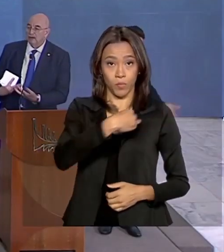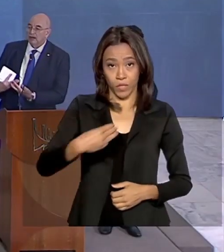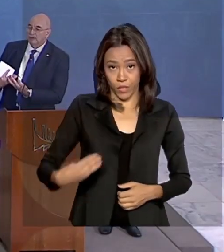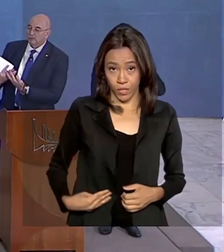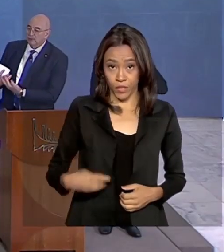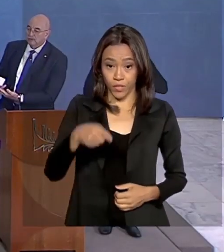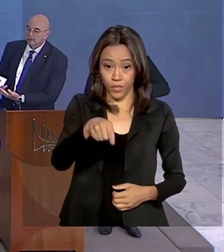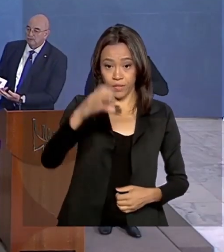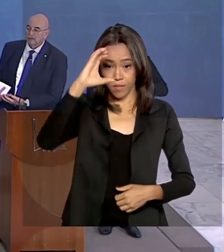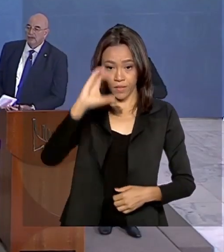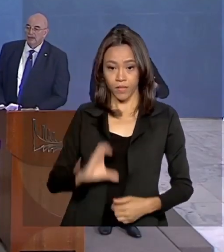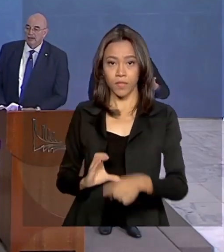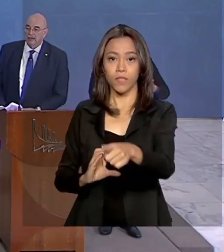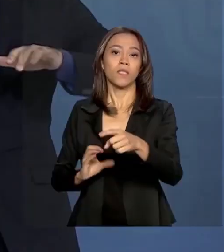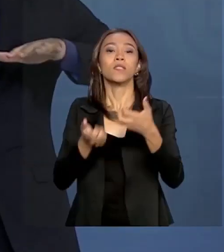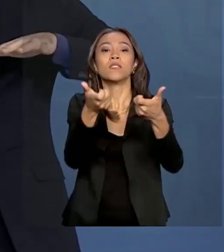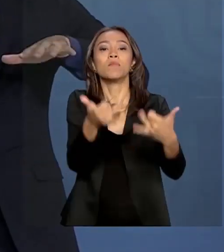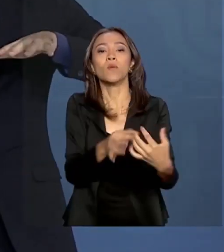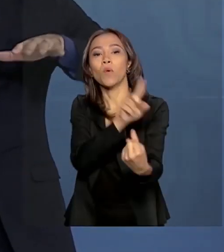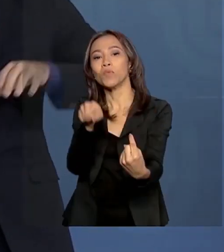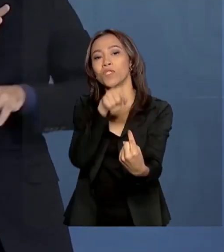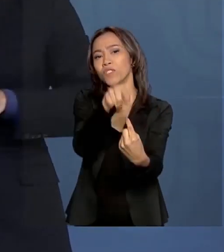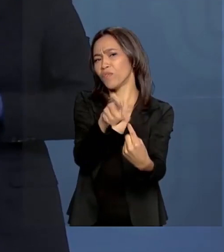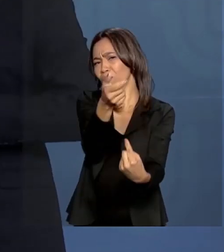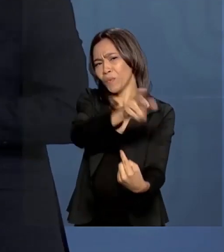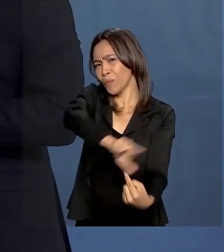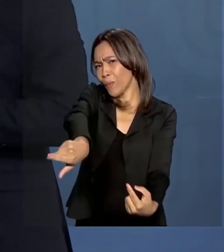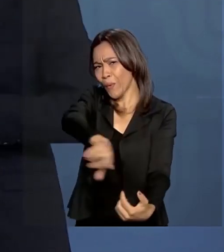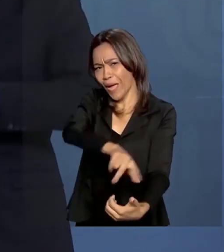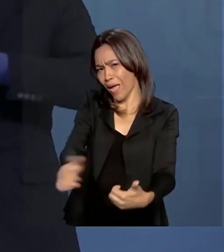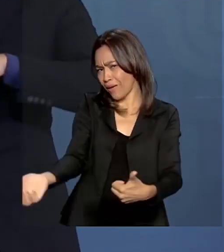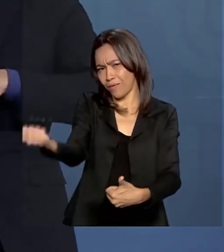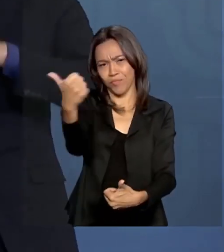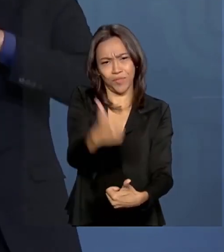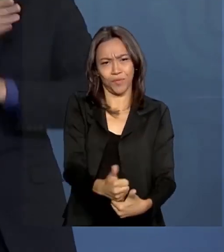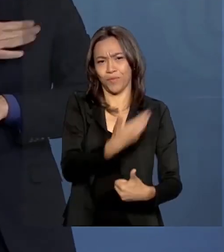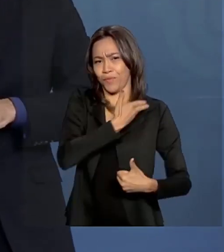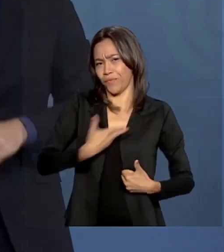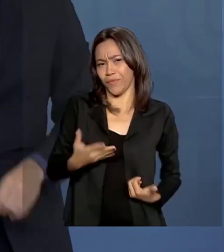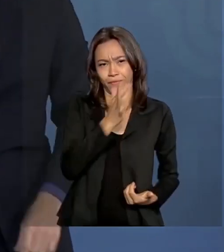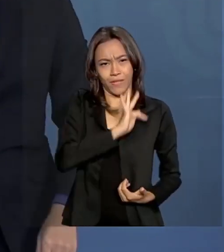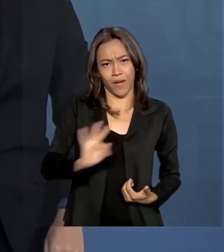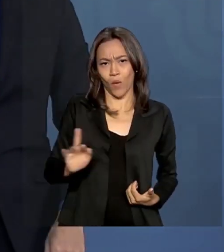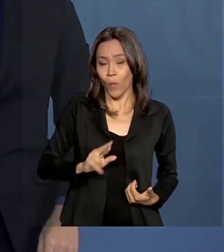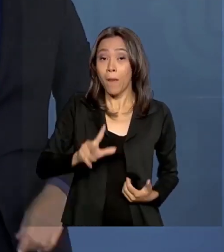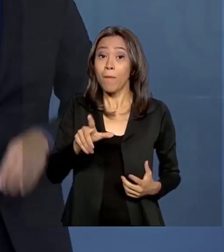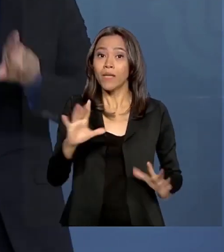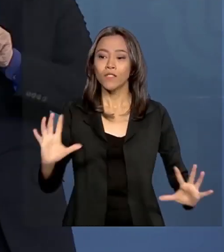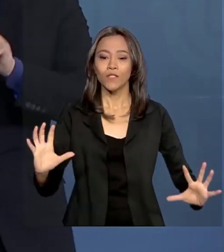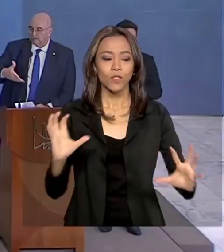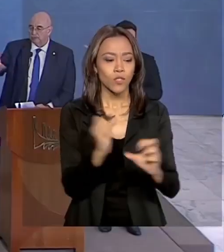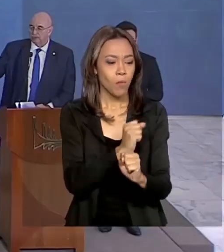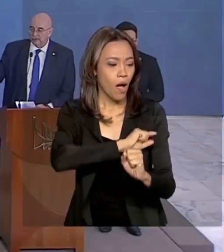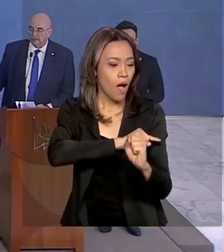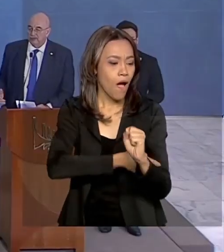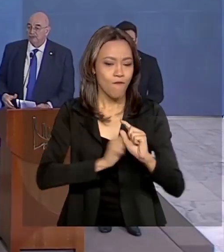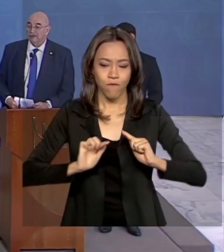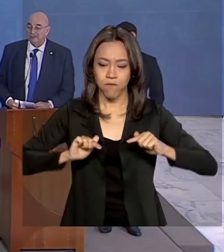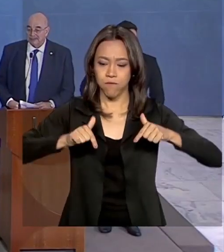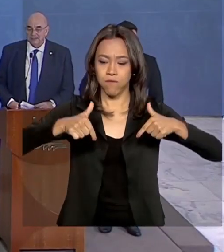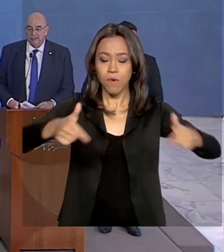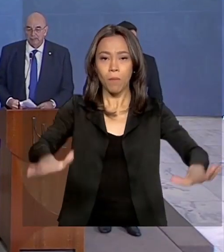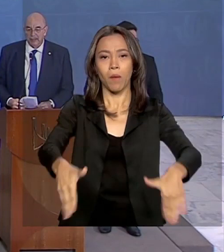Cidadania explica que o objetivo não é substituir o Estado, mas somar forças para melhorar a qualidade de vida